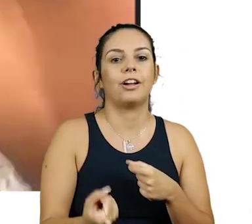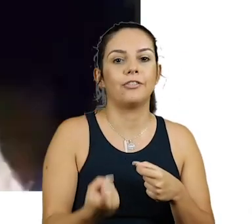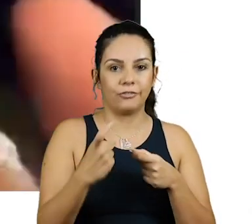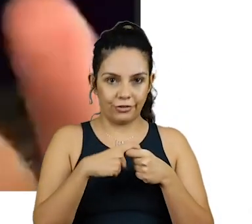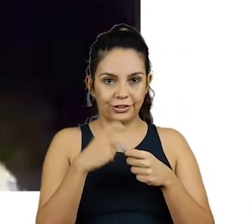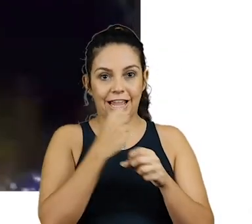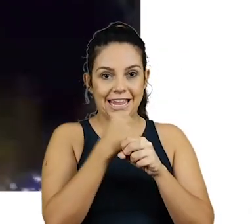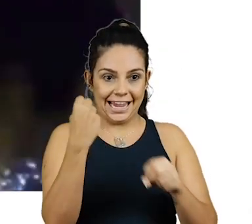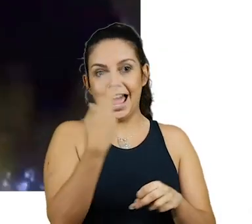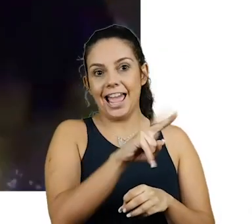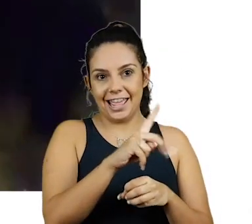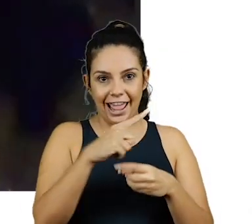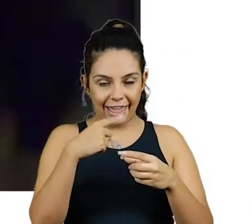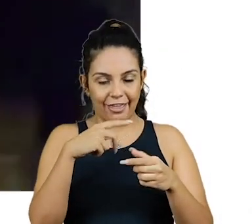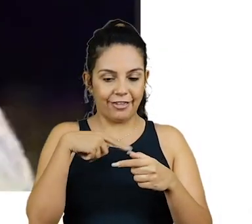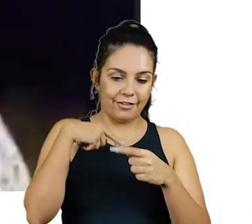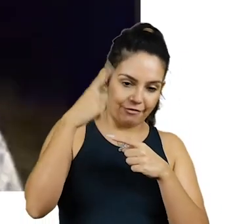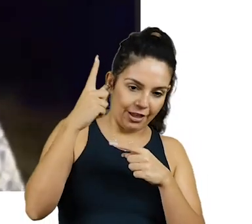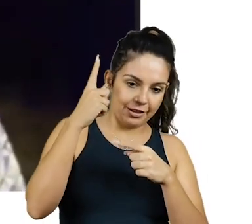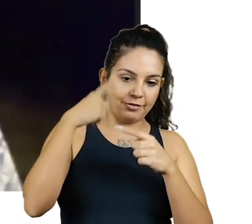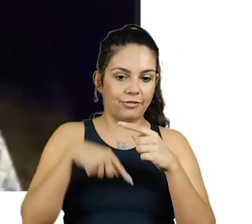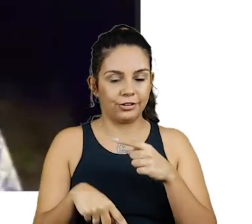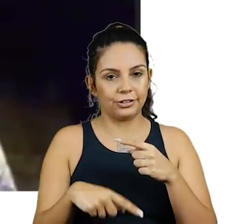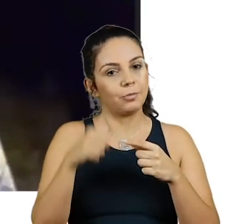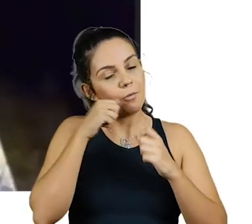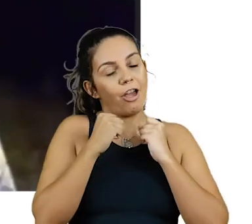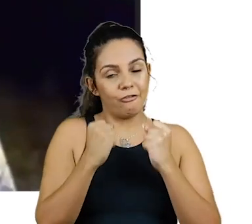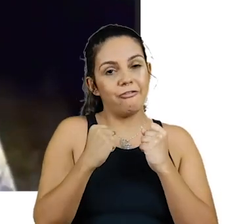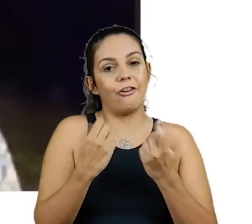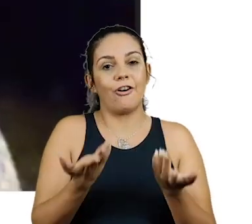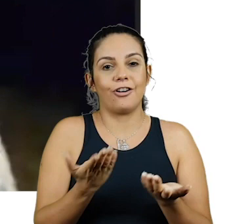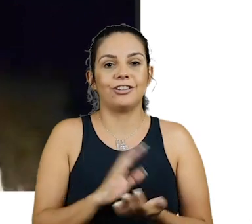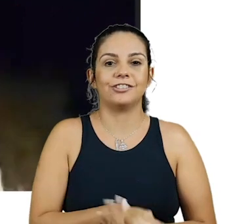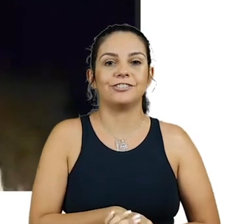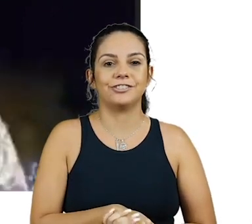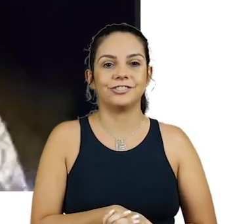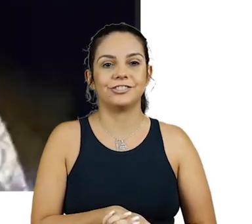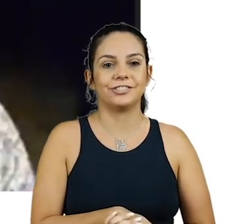volta, tudo era para ter dado errado. A mulher é forte, né? Pra fazer o quê?